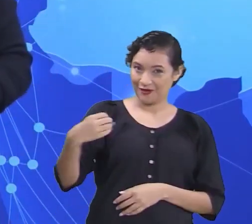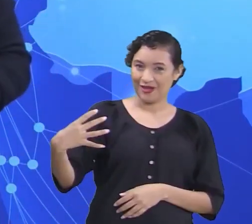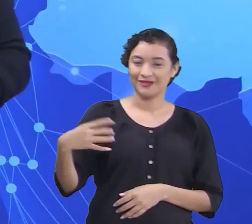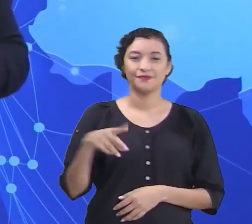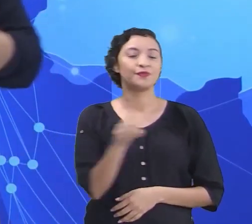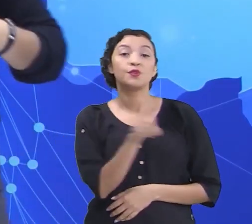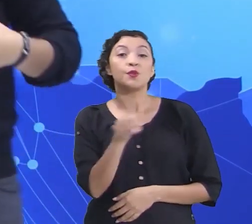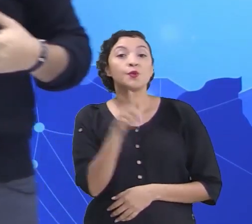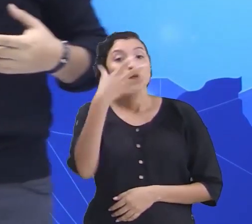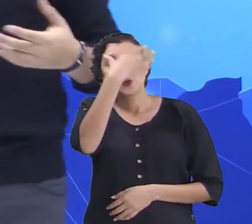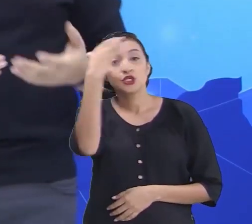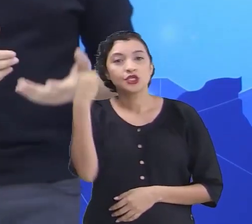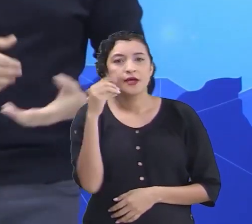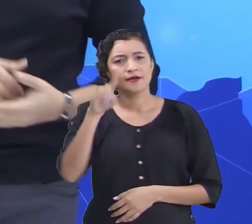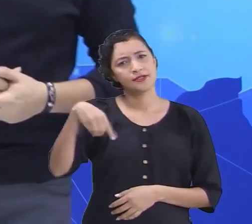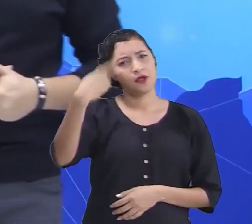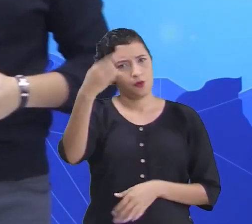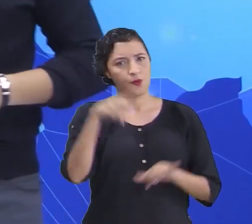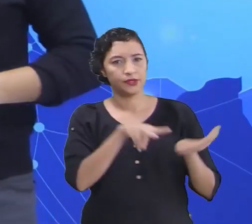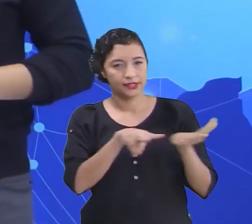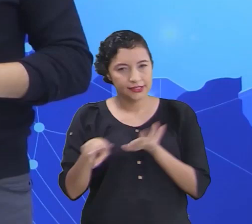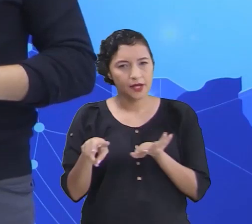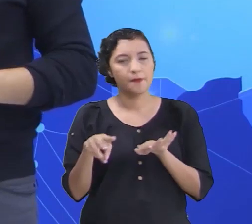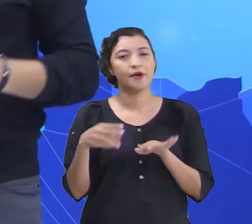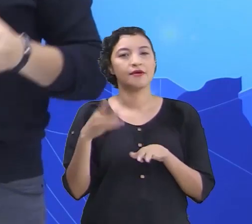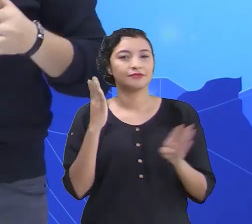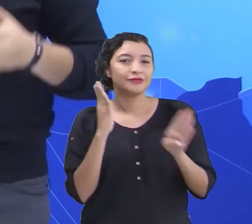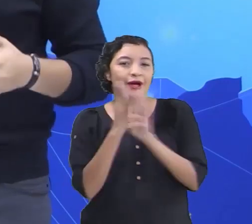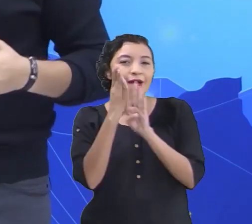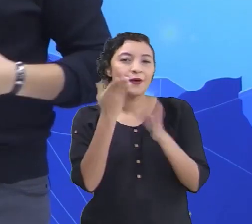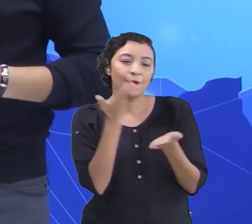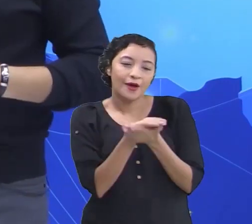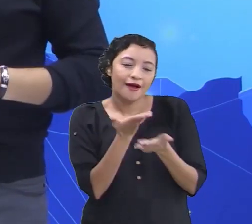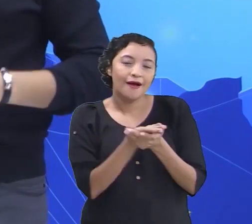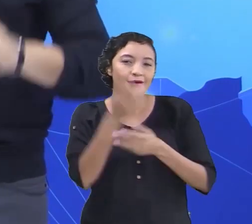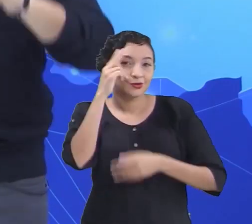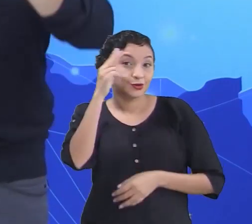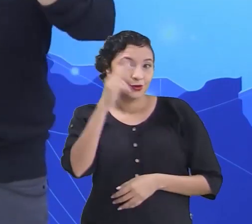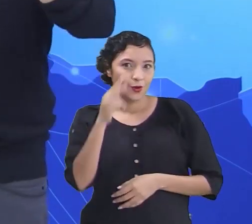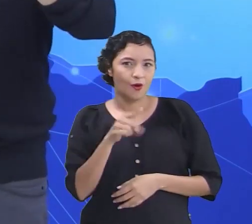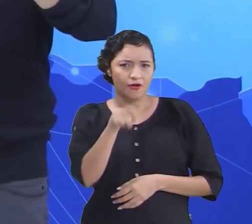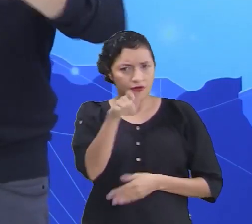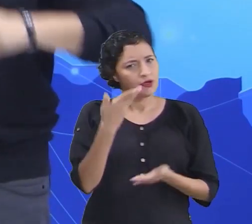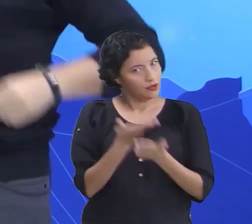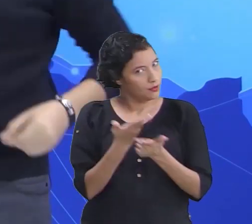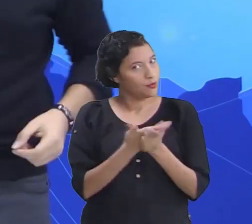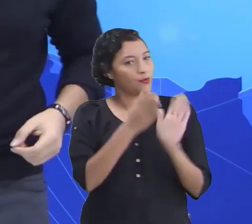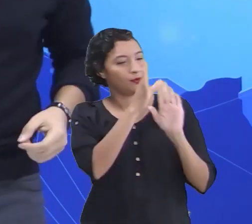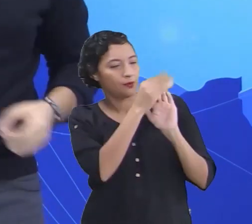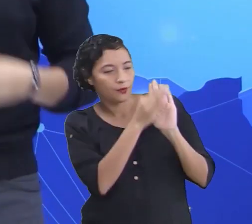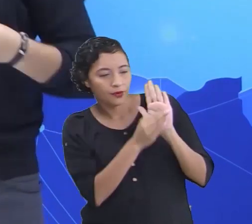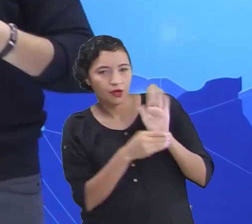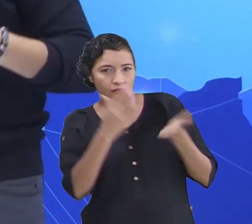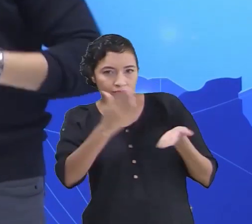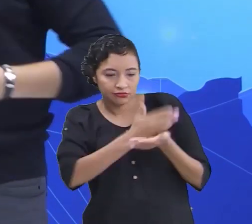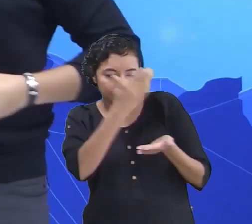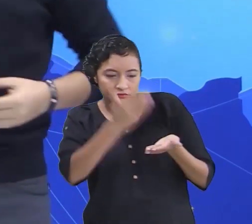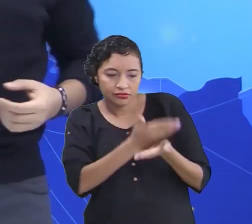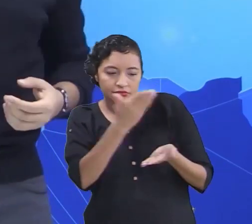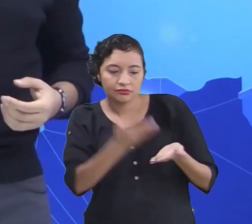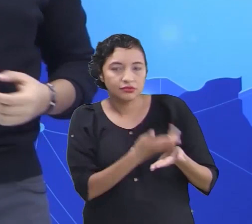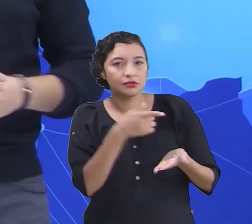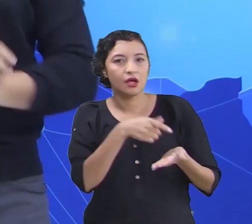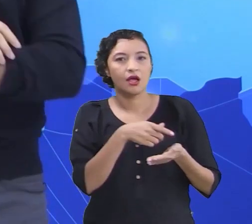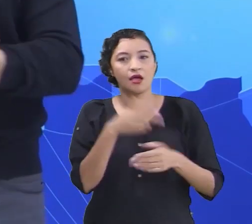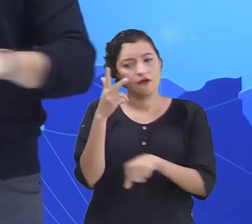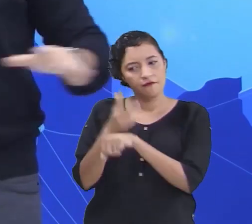de novo na próxima semana, provavelmente, onde nós teremos a nossa próxima aula de história. Estudem o conteúdo, peguem o caderno, vão revisar, vão